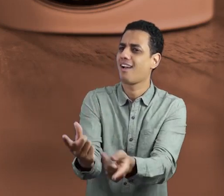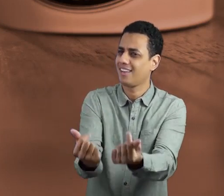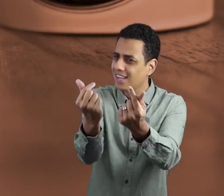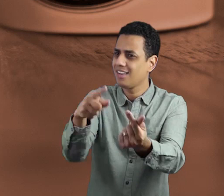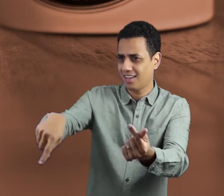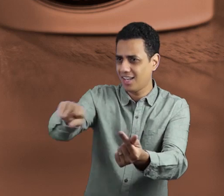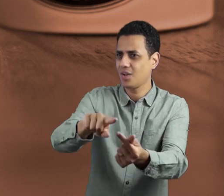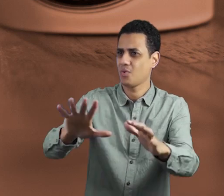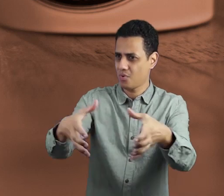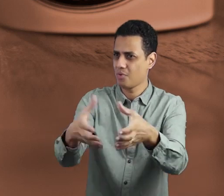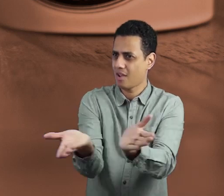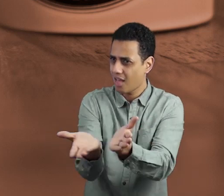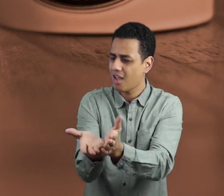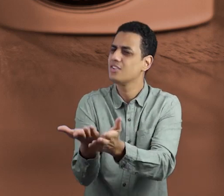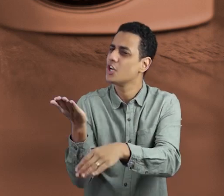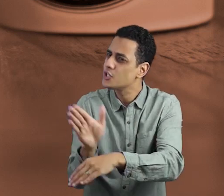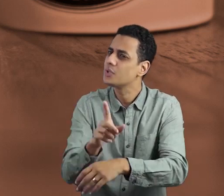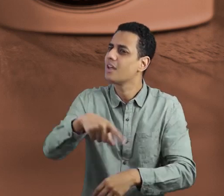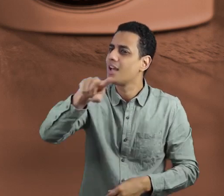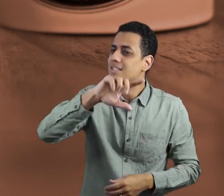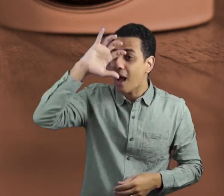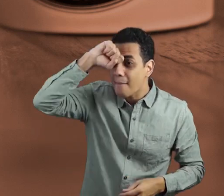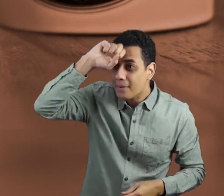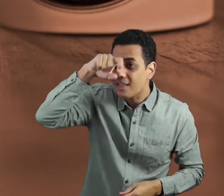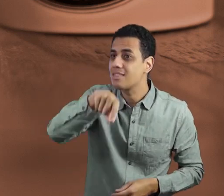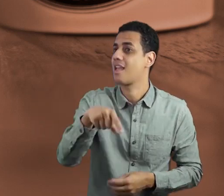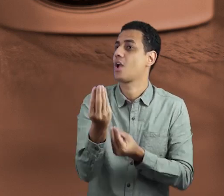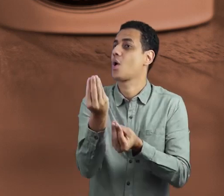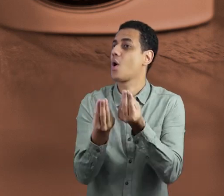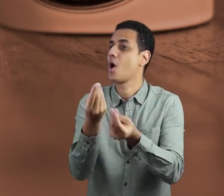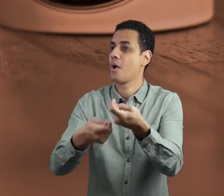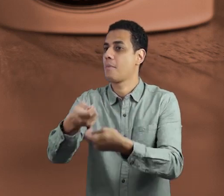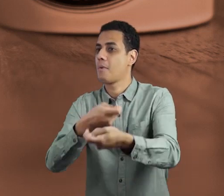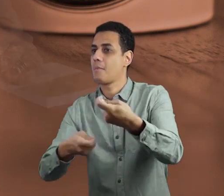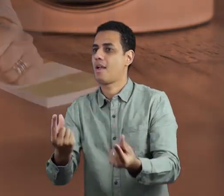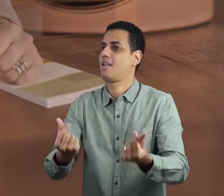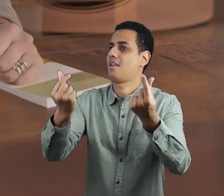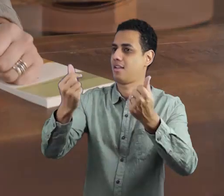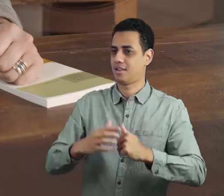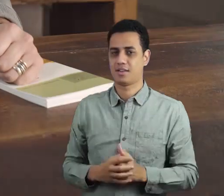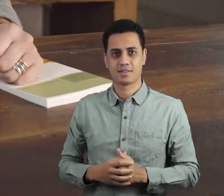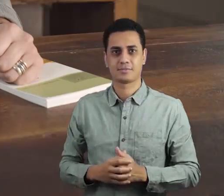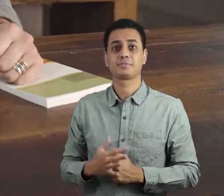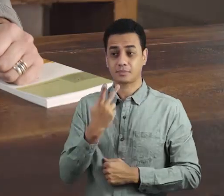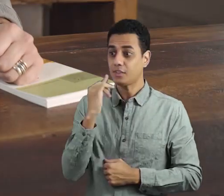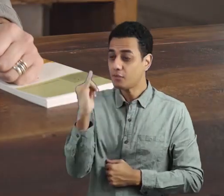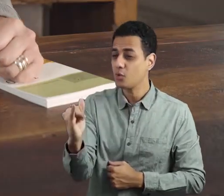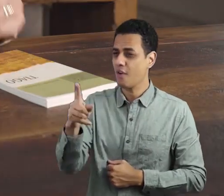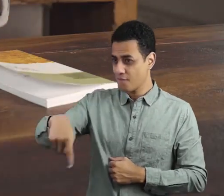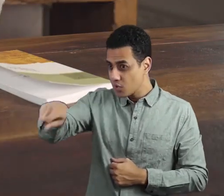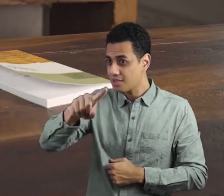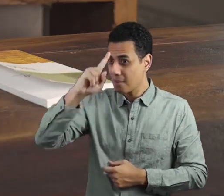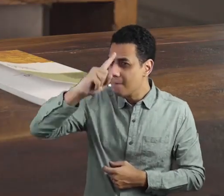ponham a esperança na incerteza das riquezas, mas em Deus. Olha que lindo, mas em